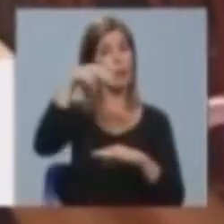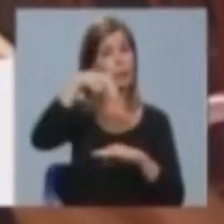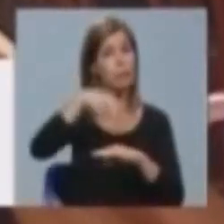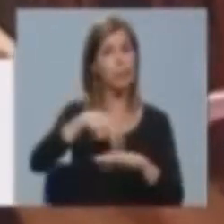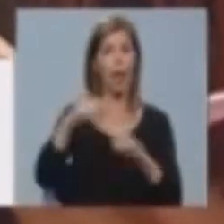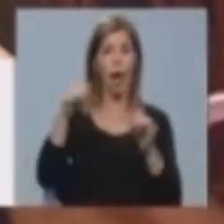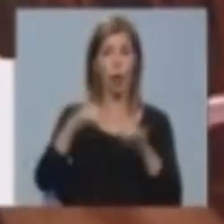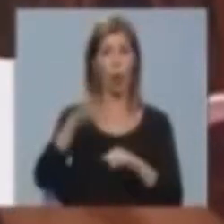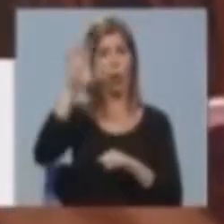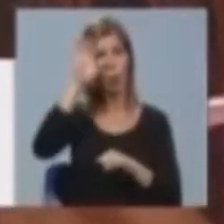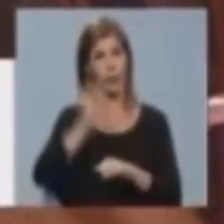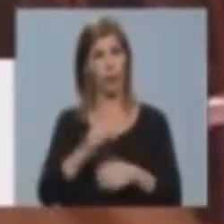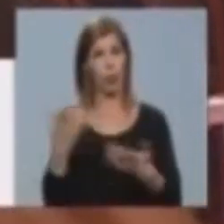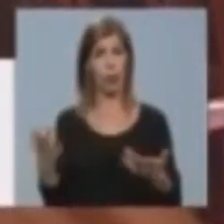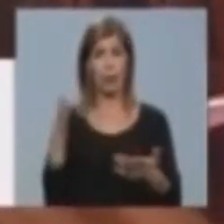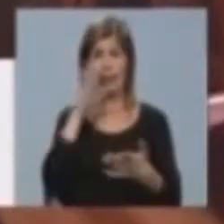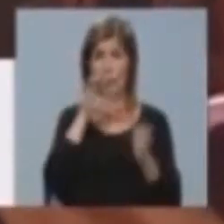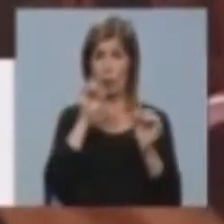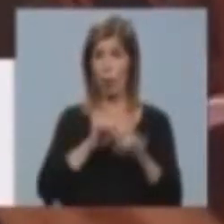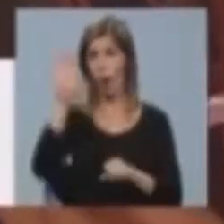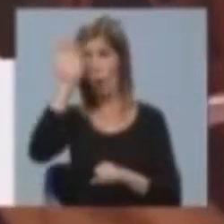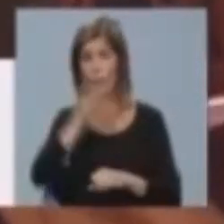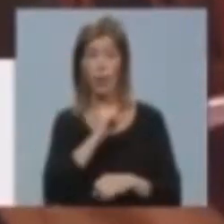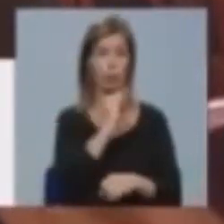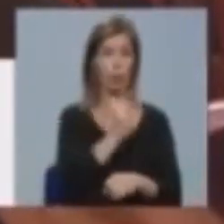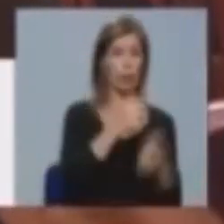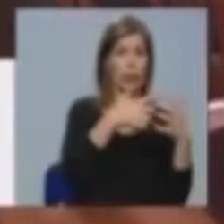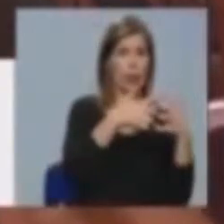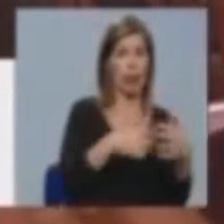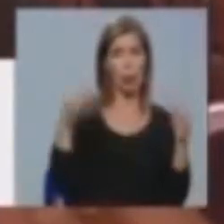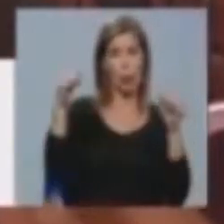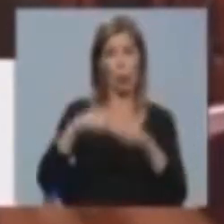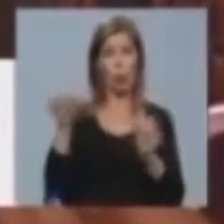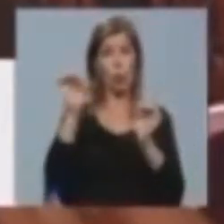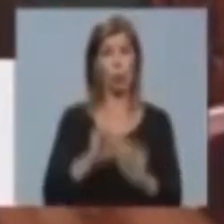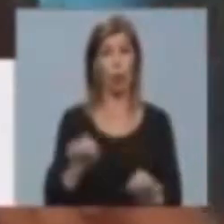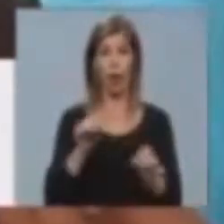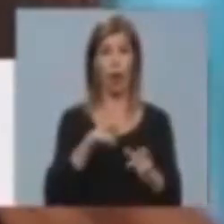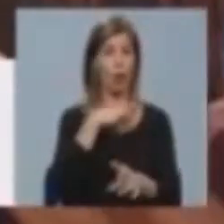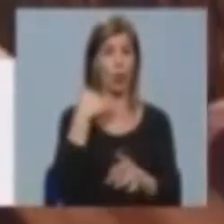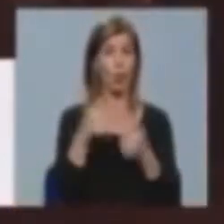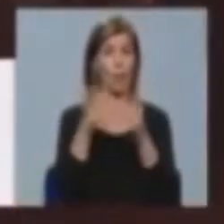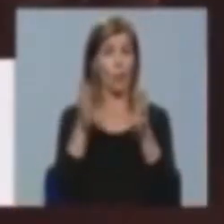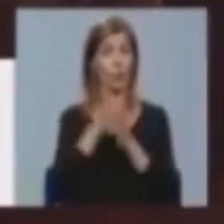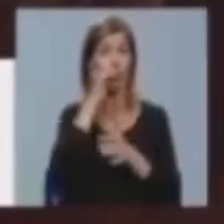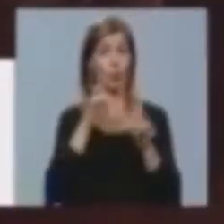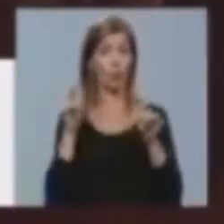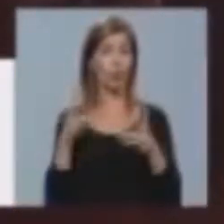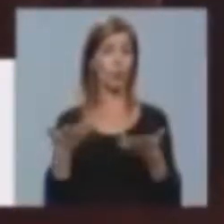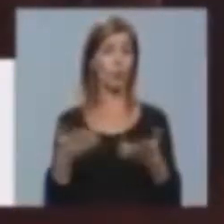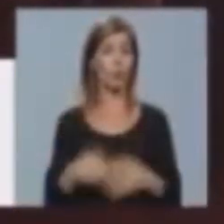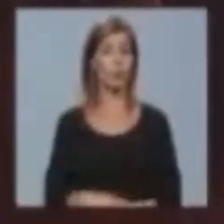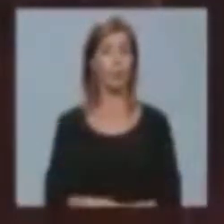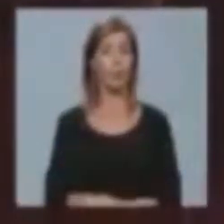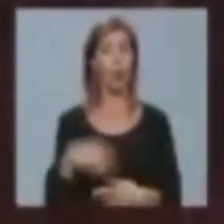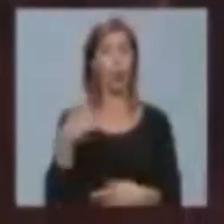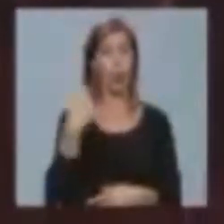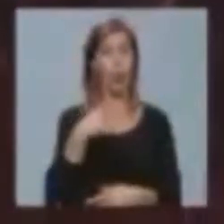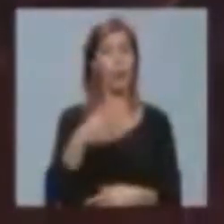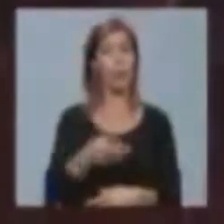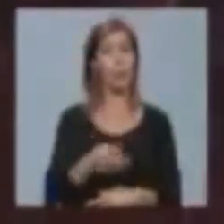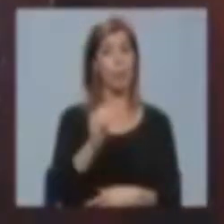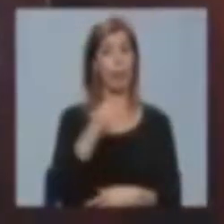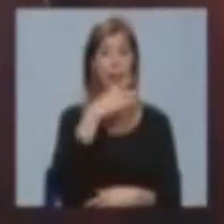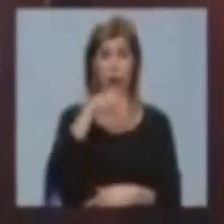Sem concertação social não há progresso que mobilize todos os intervenientes. Para o presidente do PS, este é um